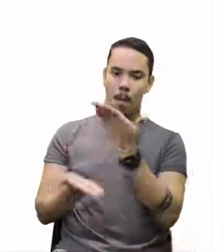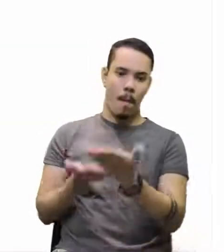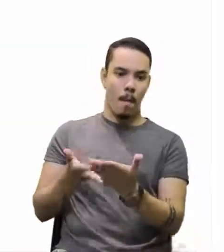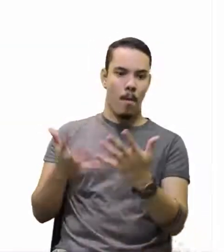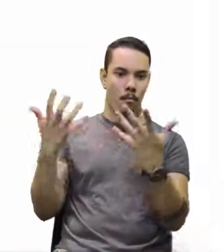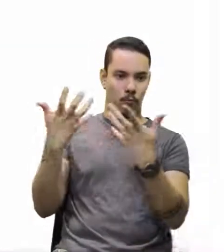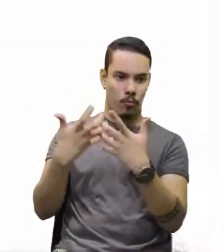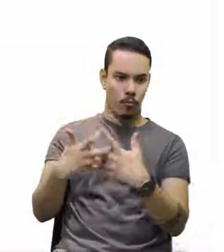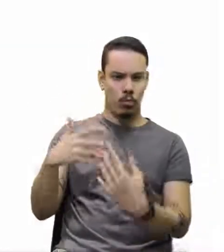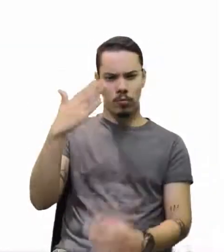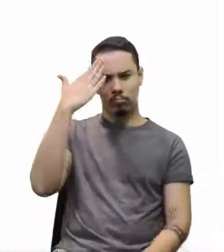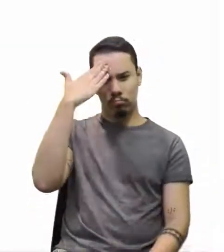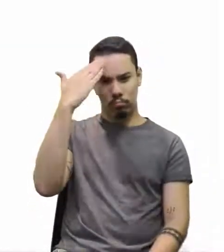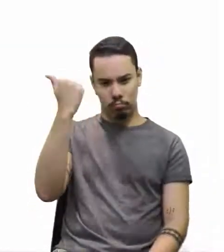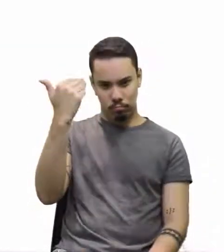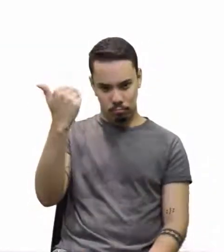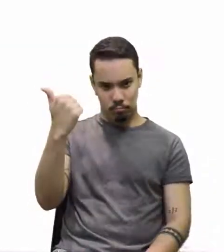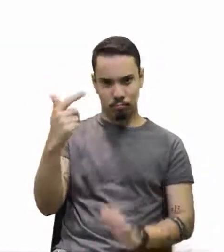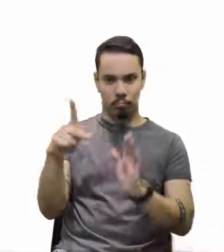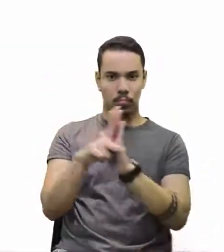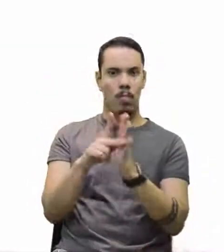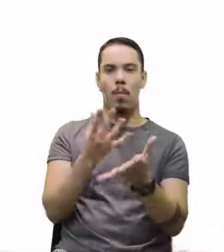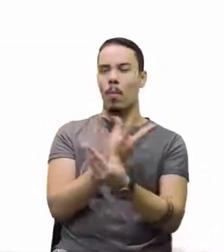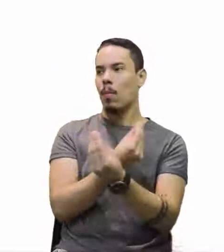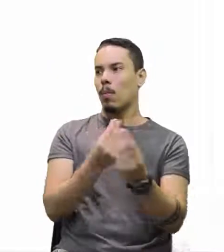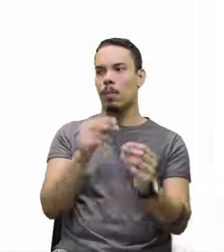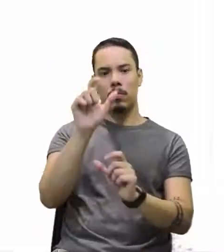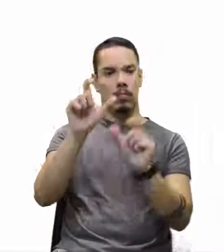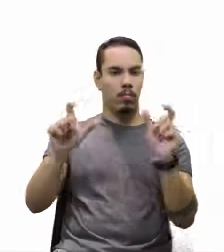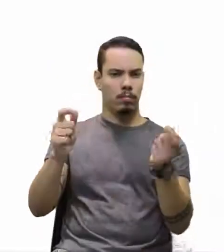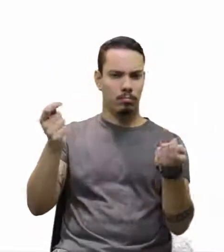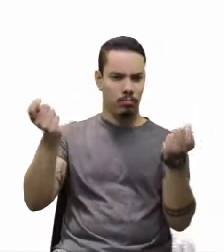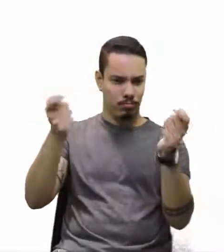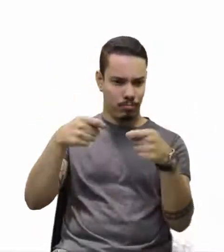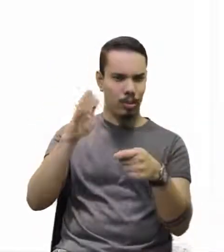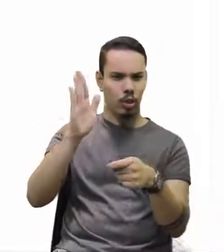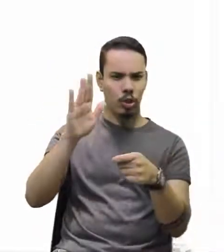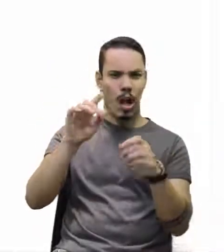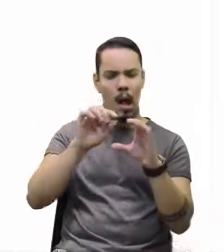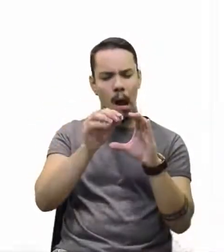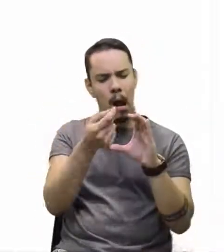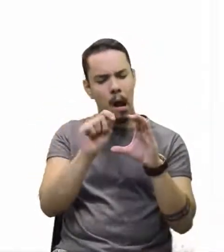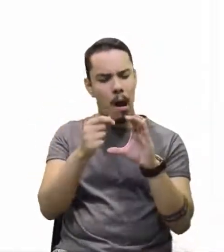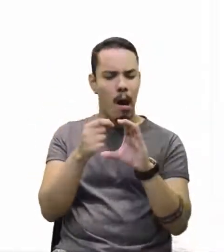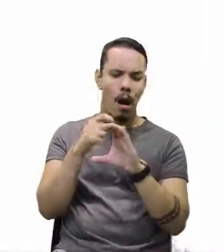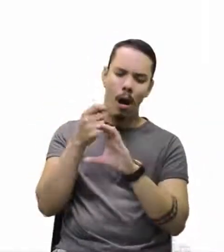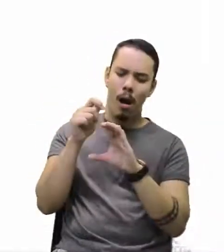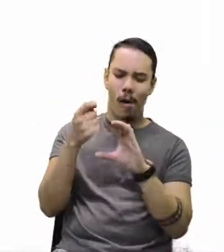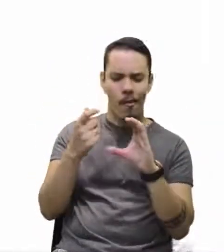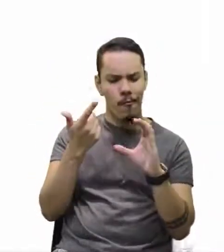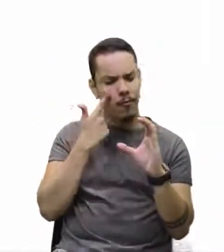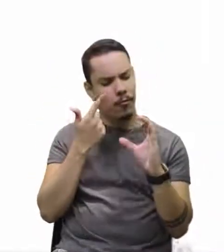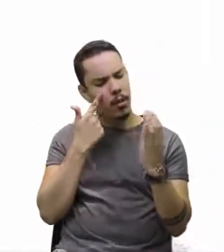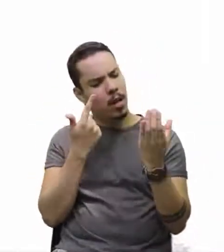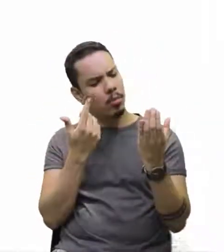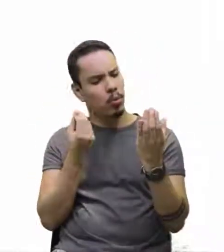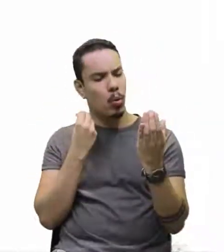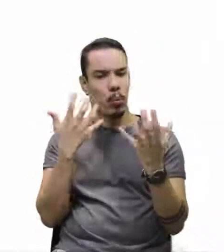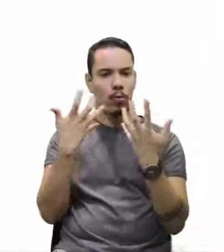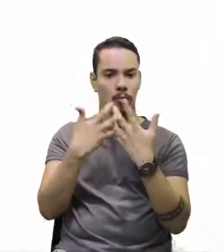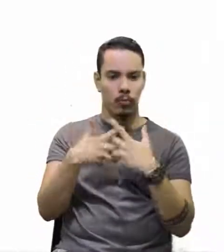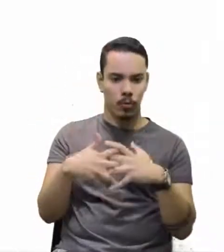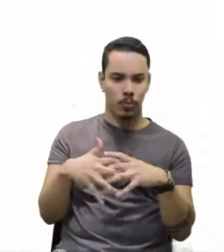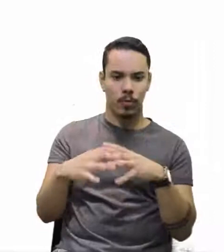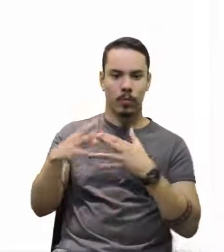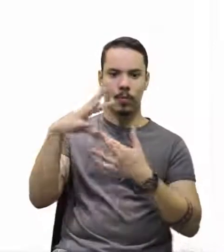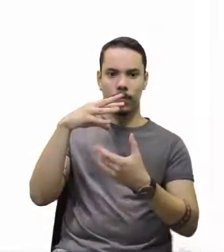muito famoso, o alto-falante aí. Muita gente já deve, muitos de vocês já devem ter desmontado por aí, né? O ímã,